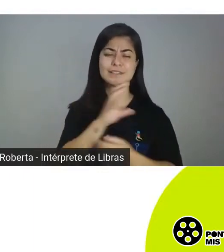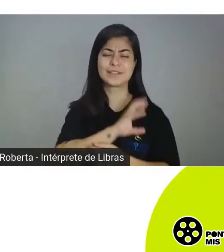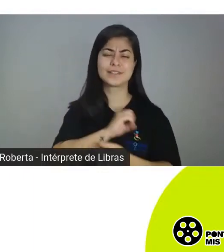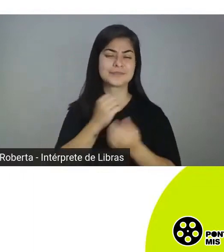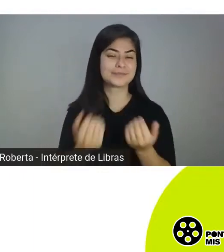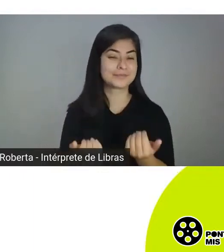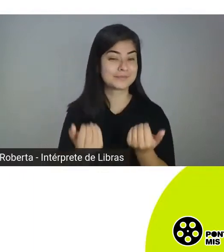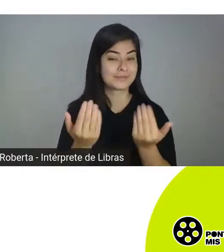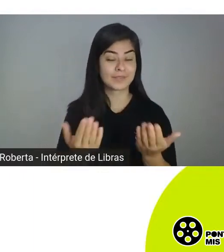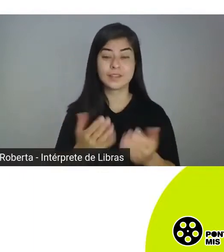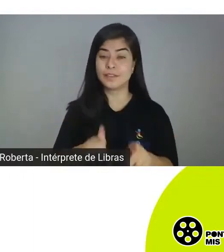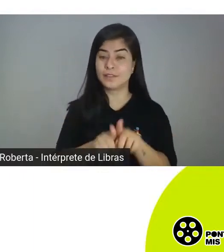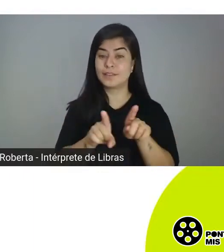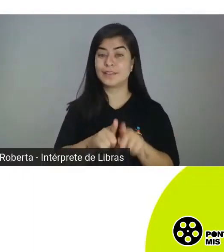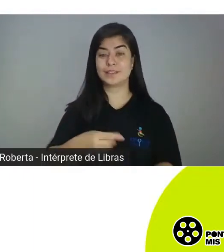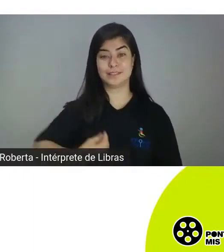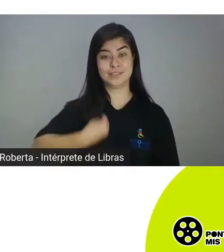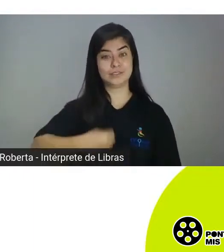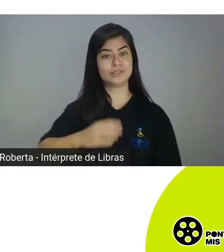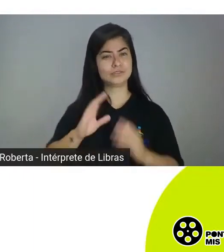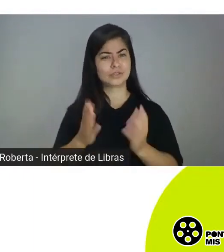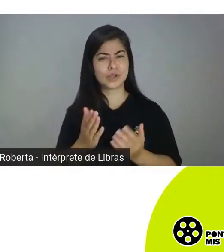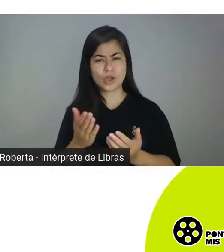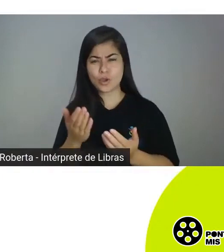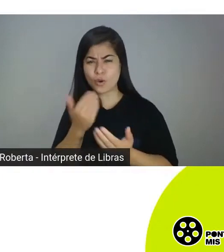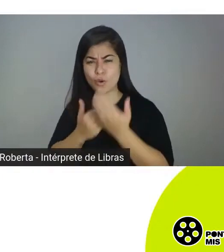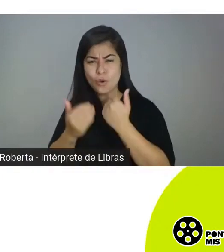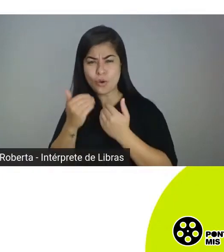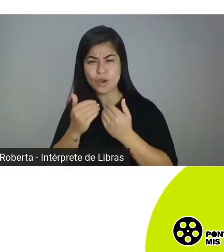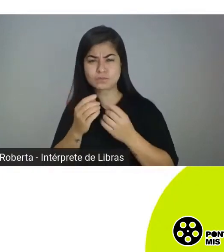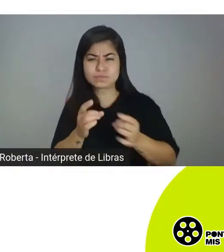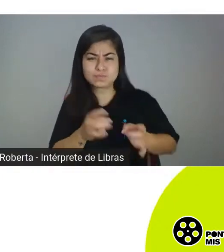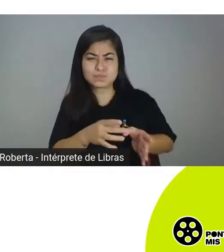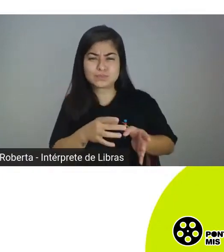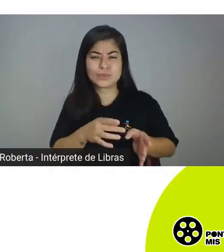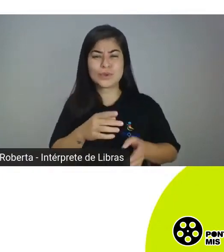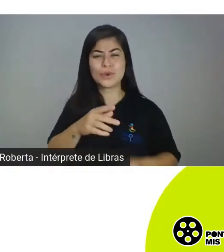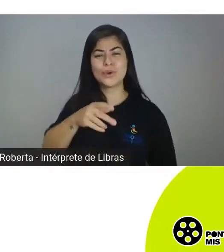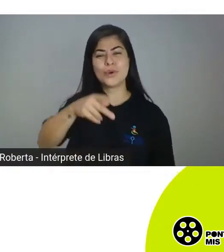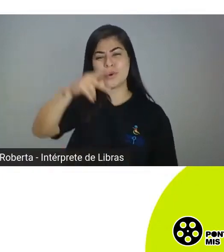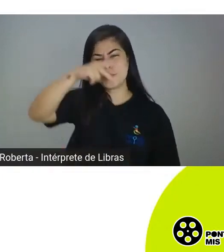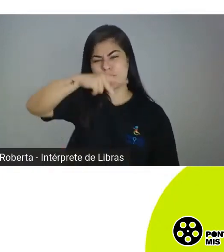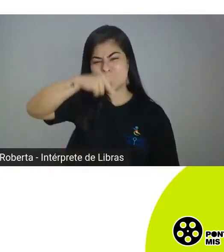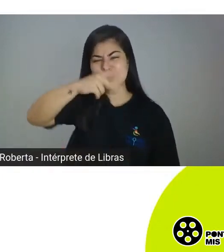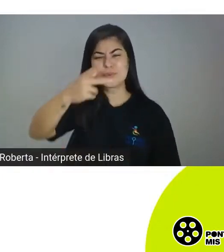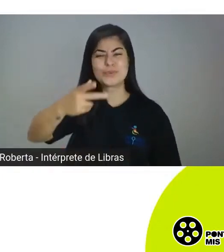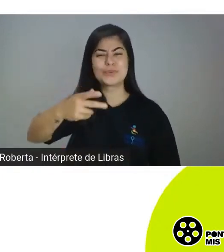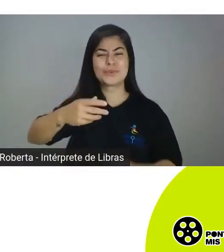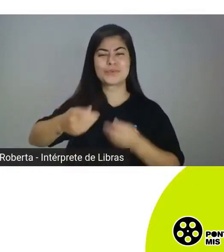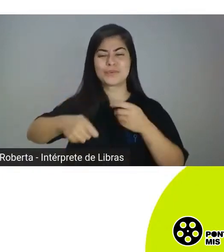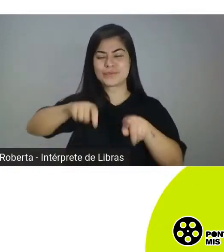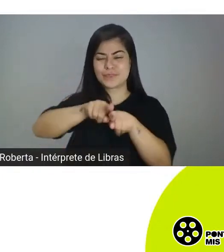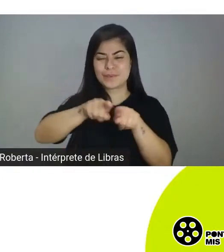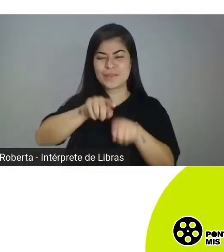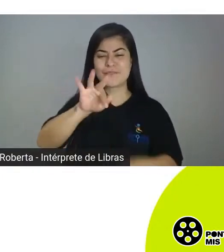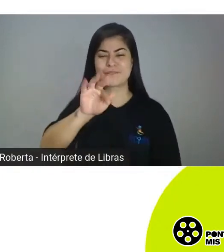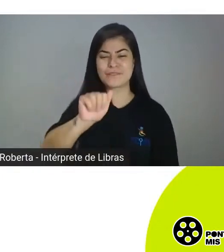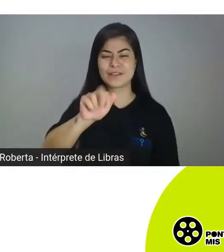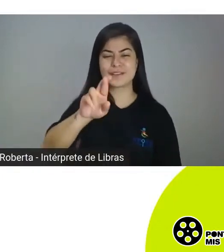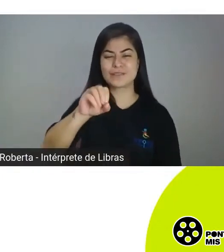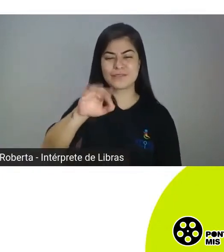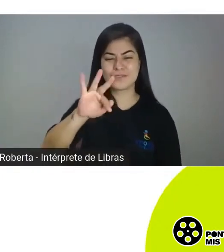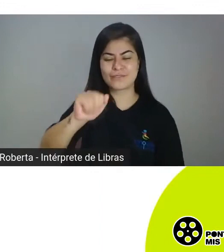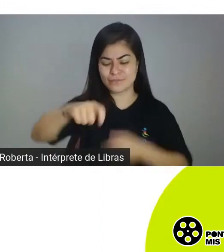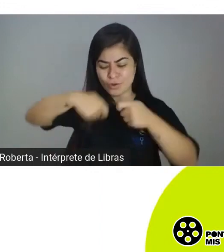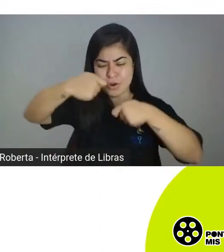Estou aqui também já comendo o resto do peru de ontem, a farofa, tudo isso, e espero que você tenha passado